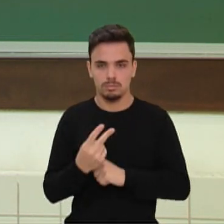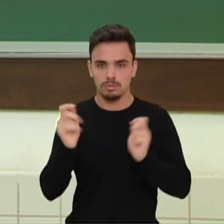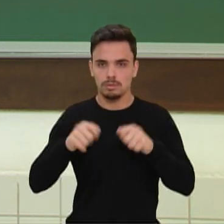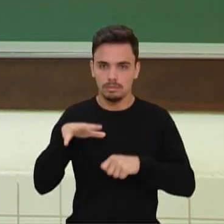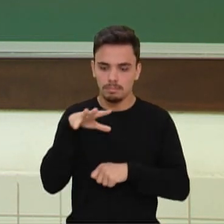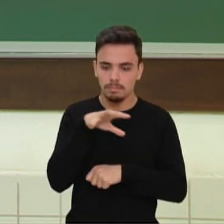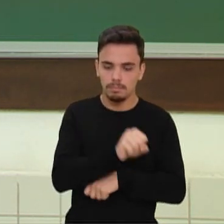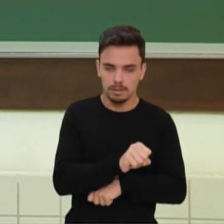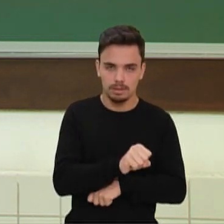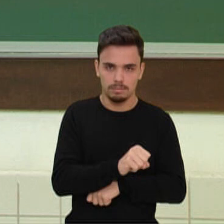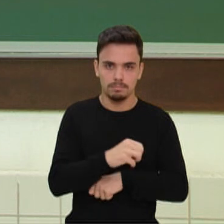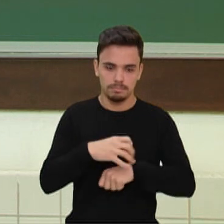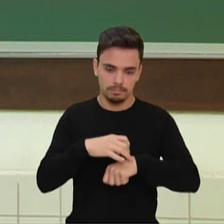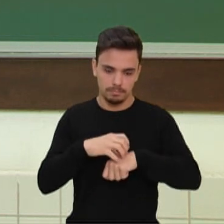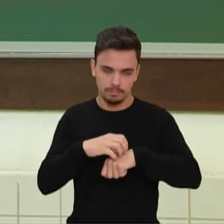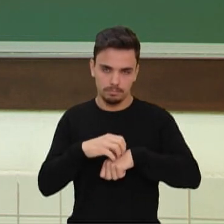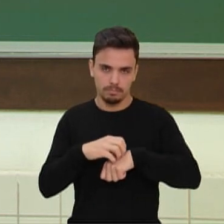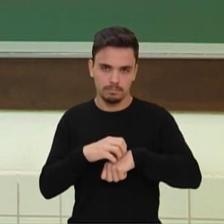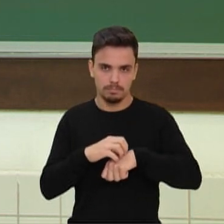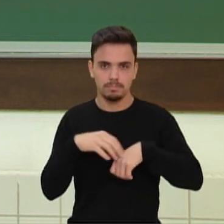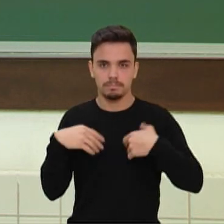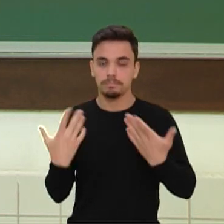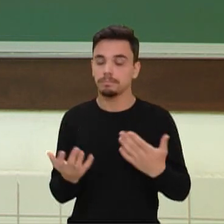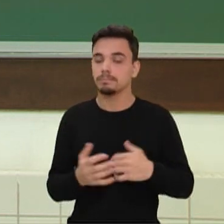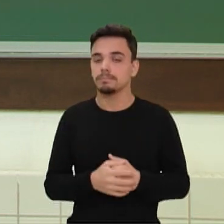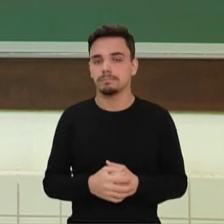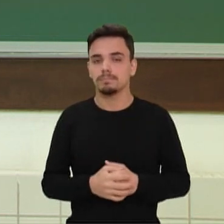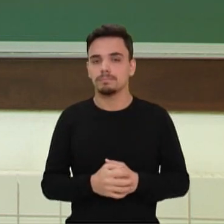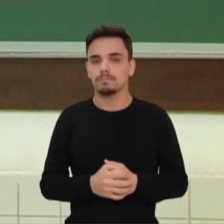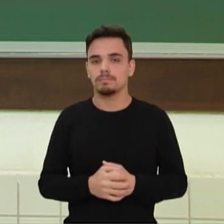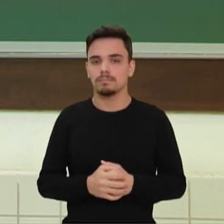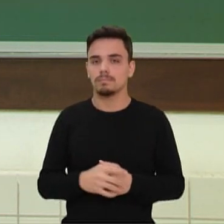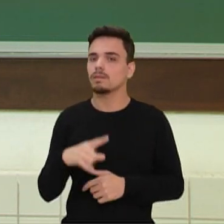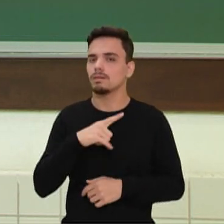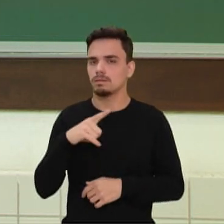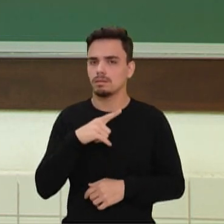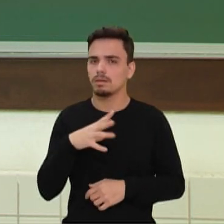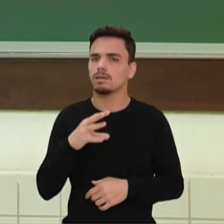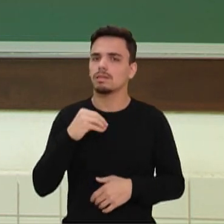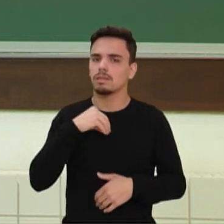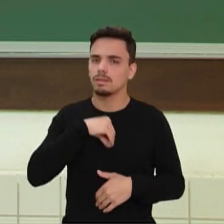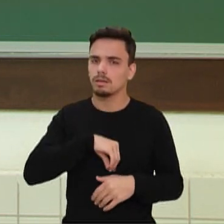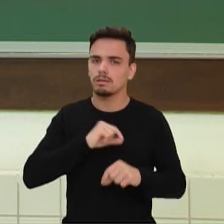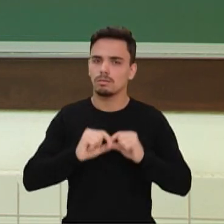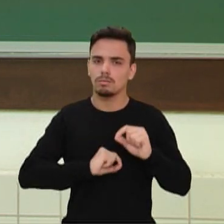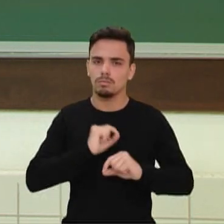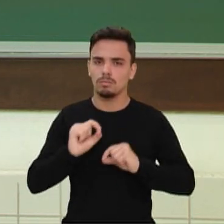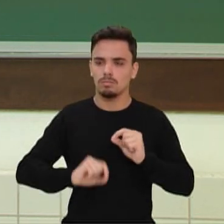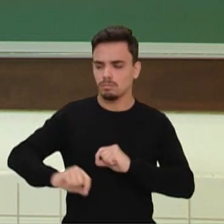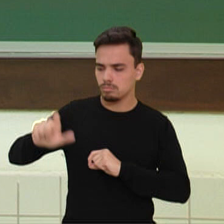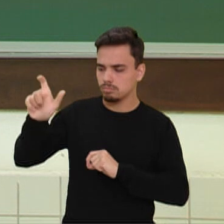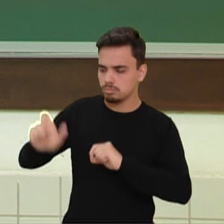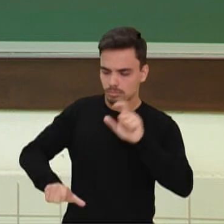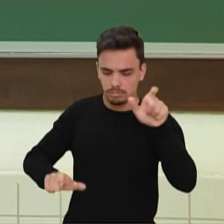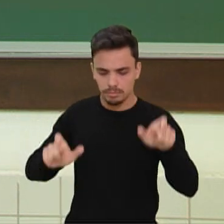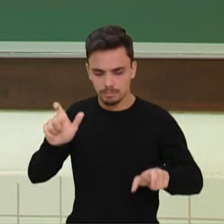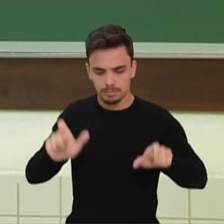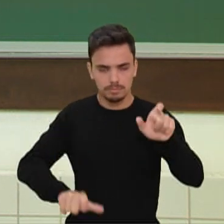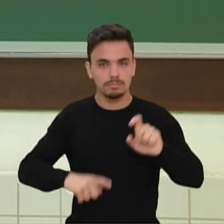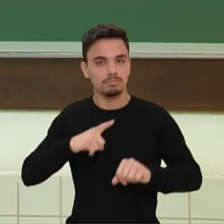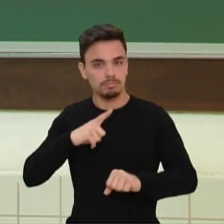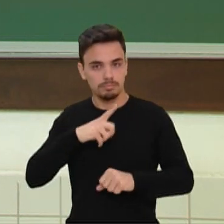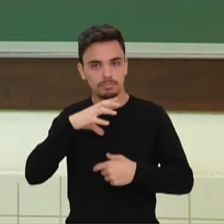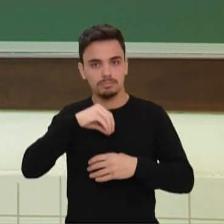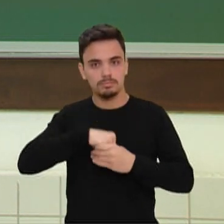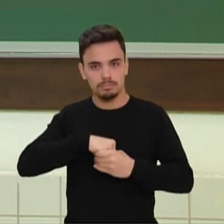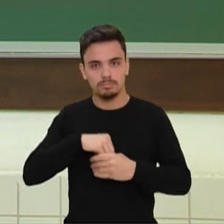o mosquito em sua teia. Essa disputa também ocorre dentro desses próprios indivíduos. Então,